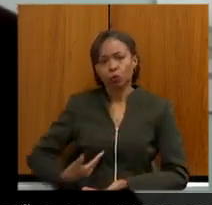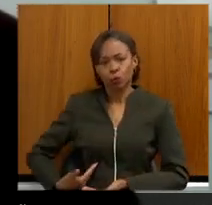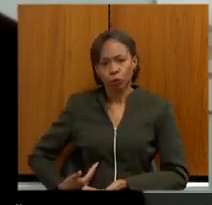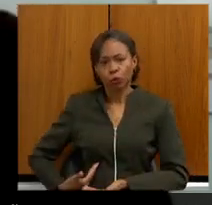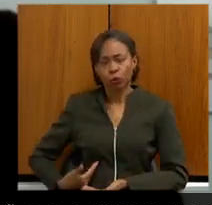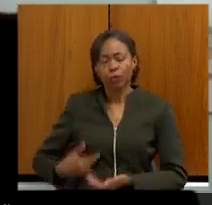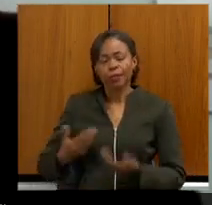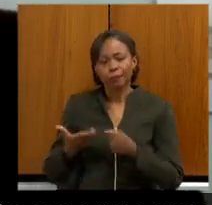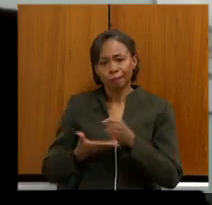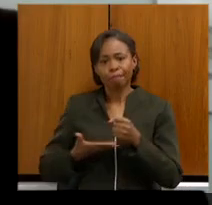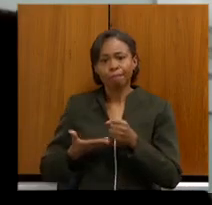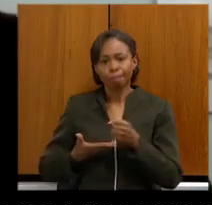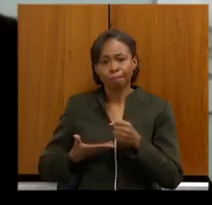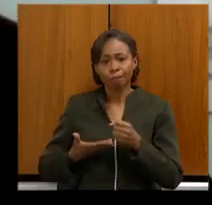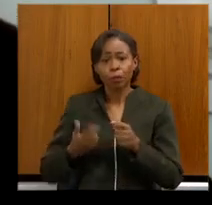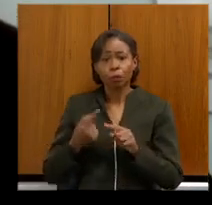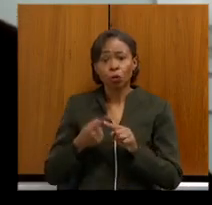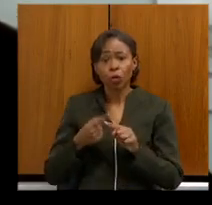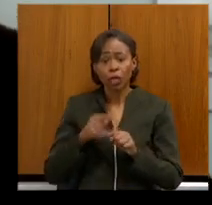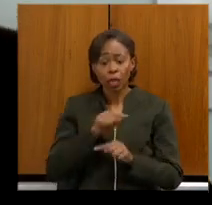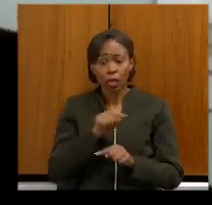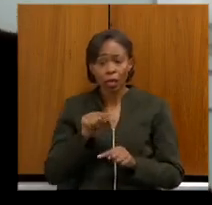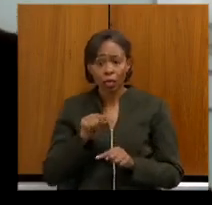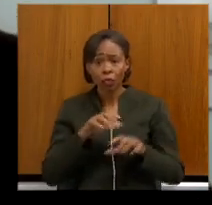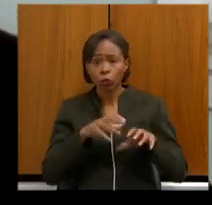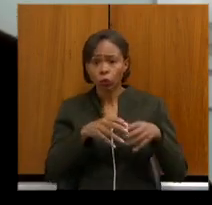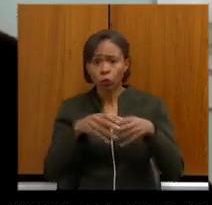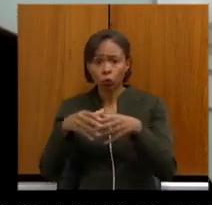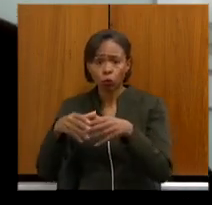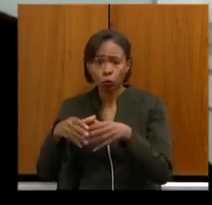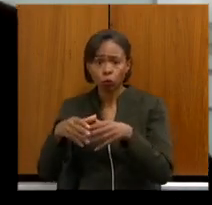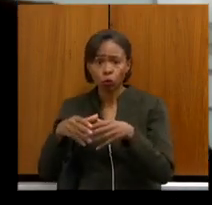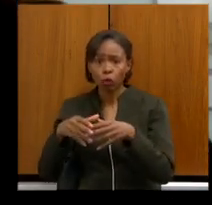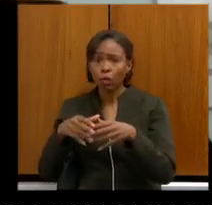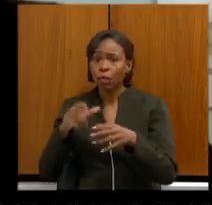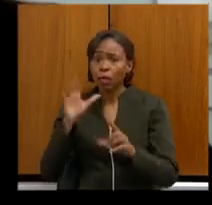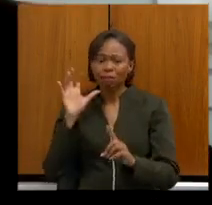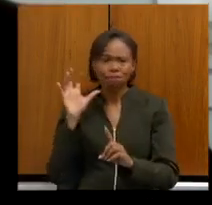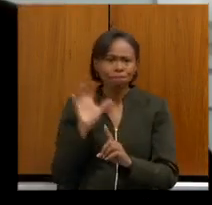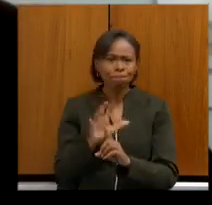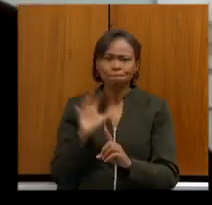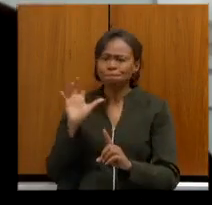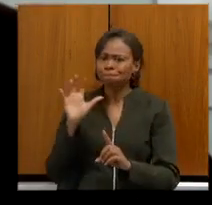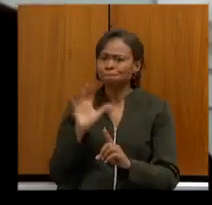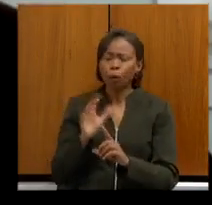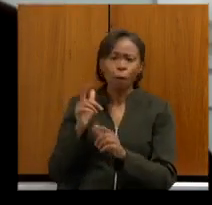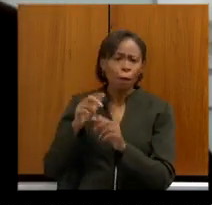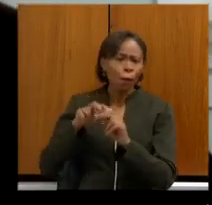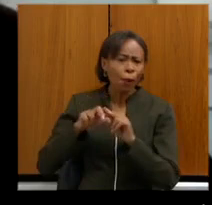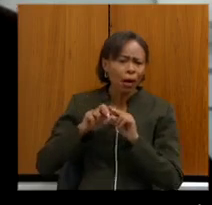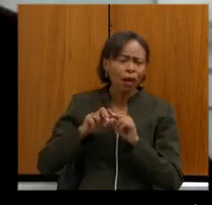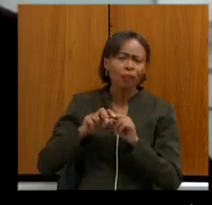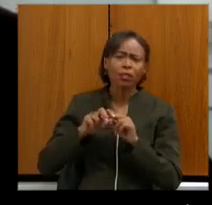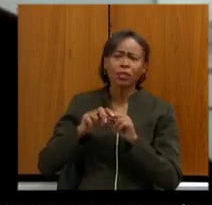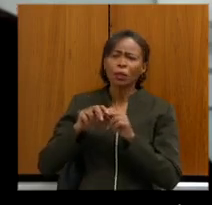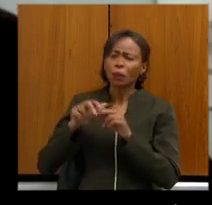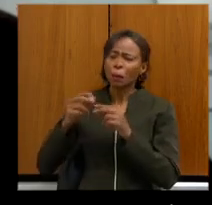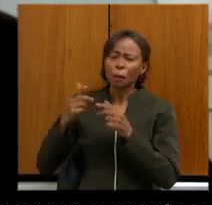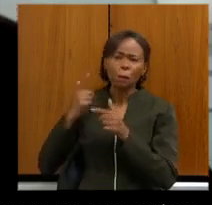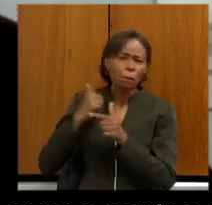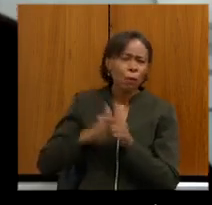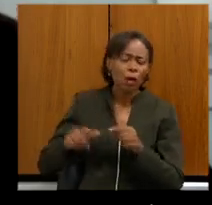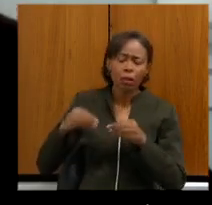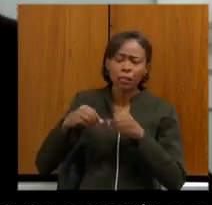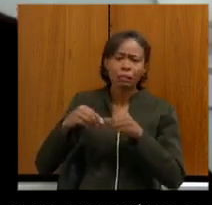de coletivo atingidos por inúmeros tipos de conflitos fundiários vítimas do racismo estrutural